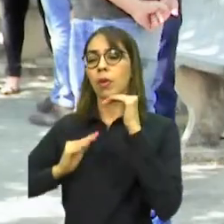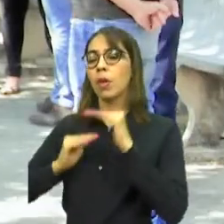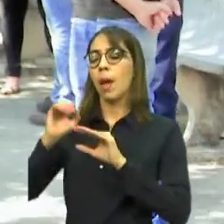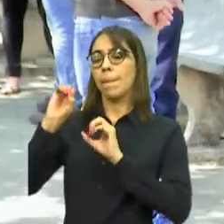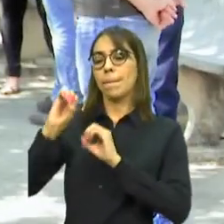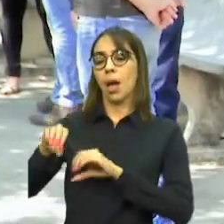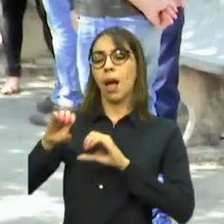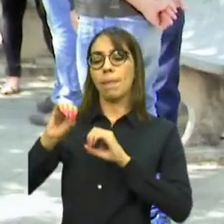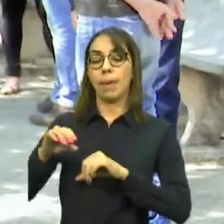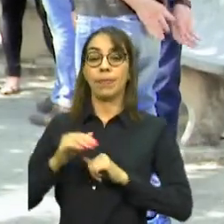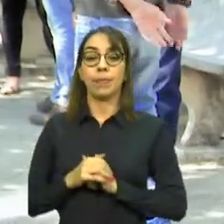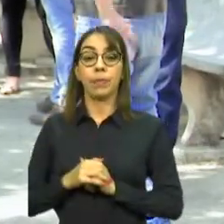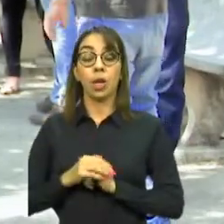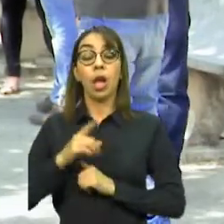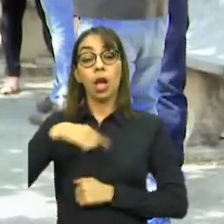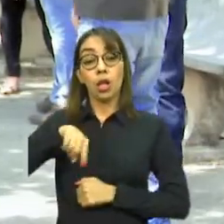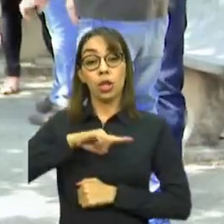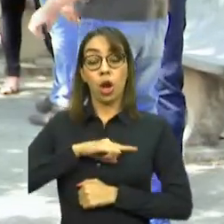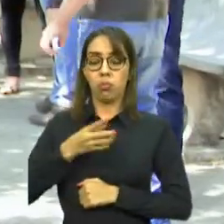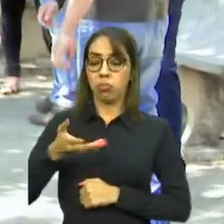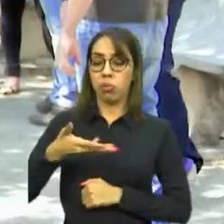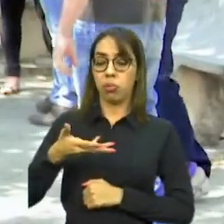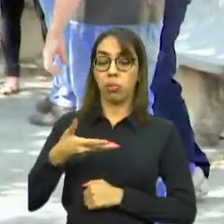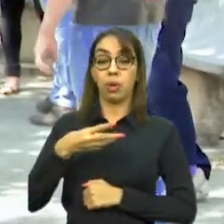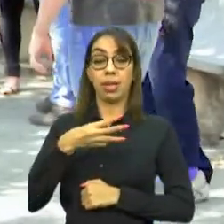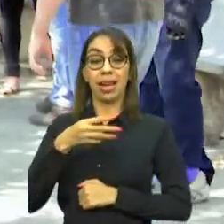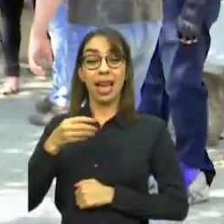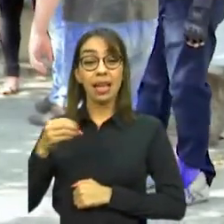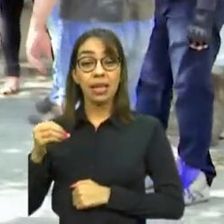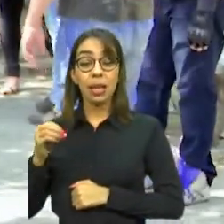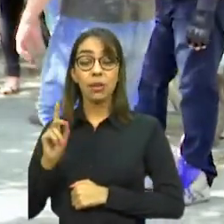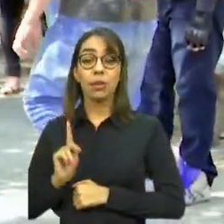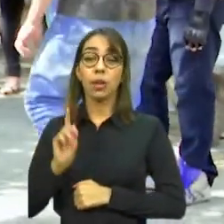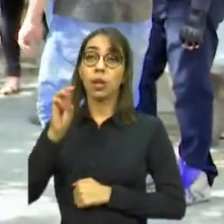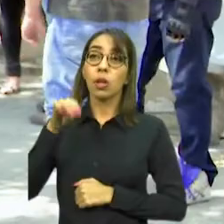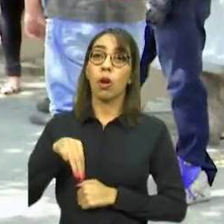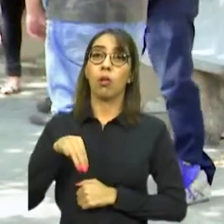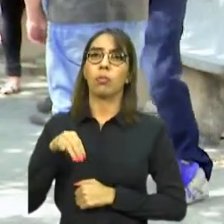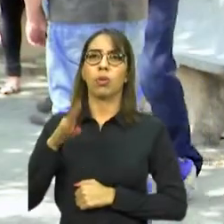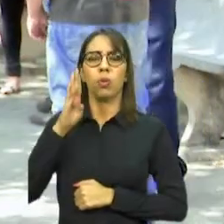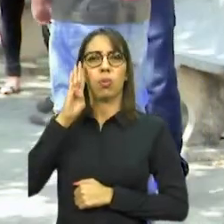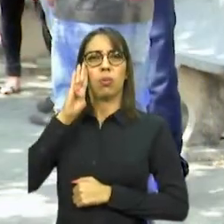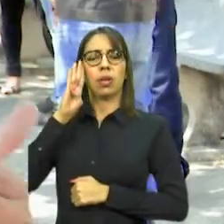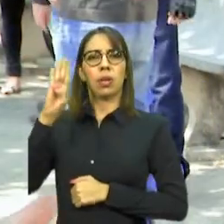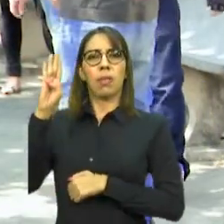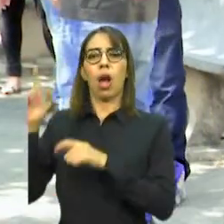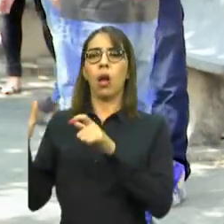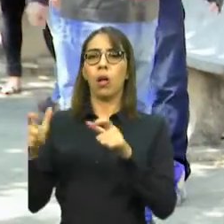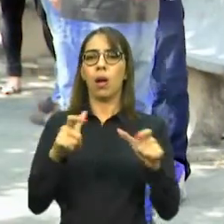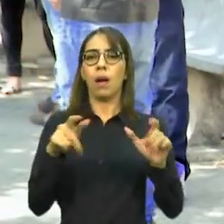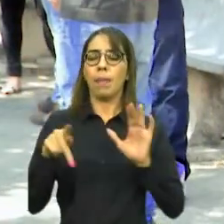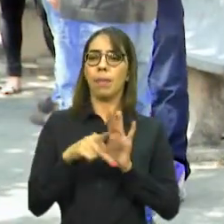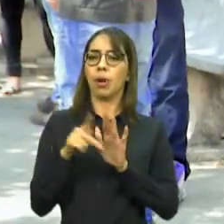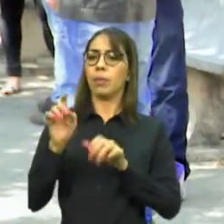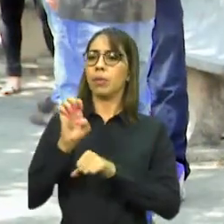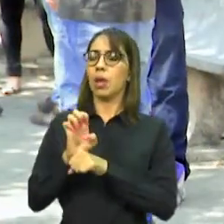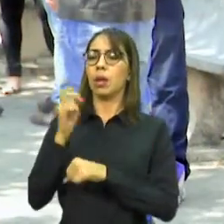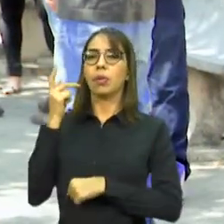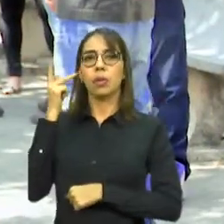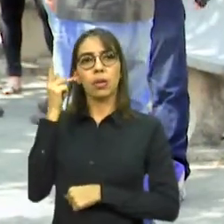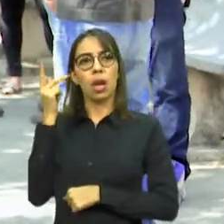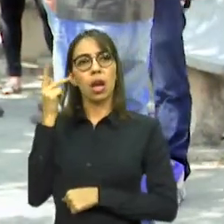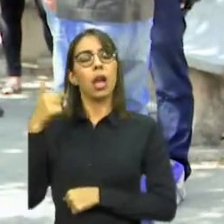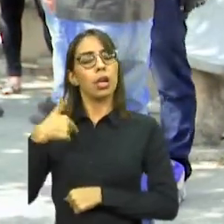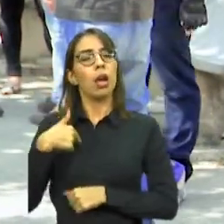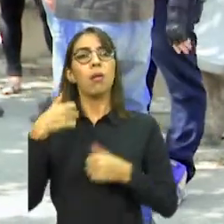rodando 300 quilômetros pelos principais locais, né, que determinam a história e geografia do Ceará. E eu vou passando, explicando, desde